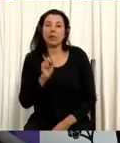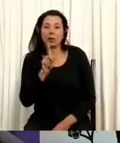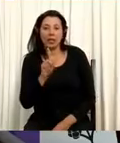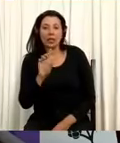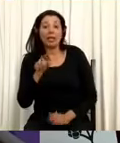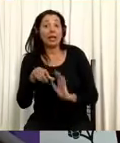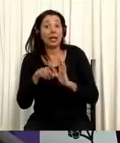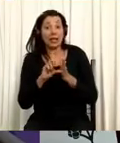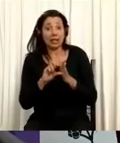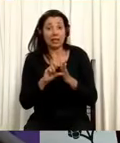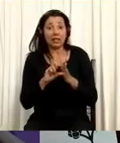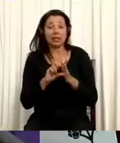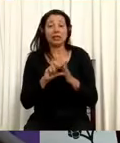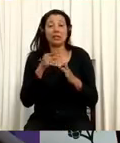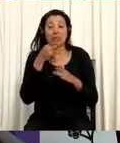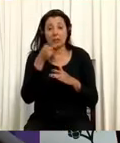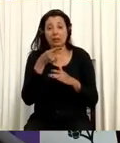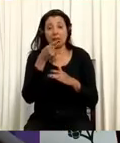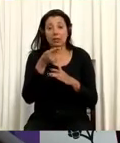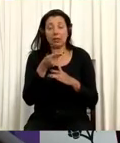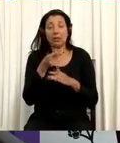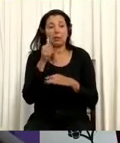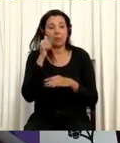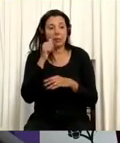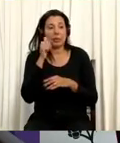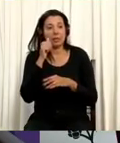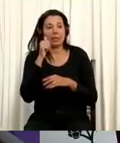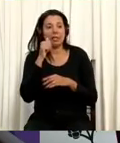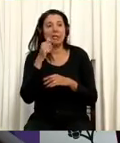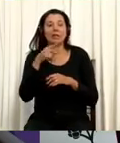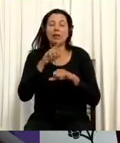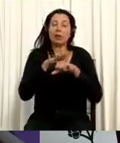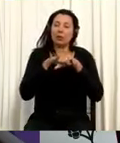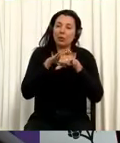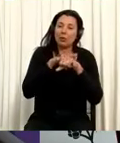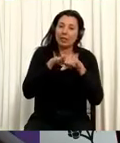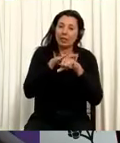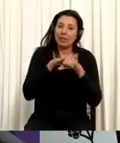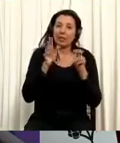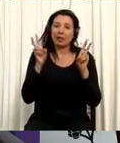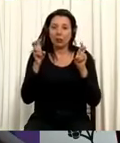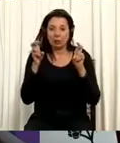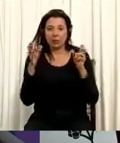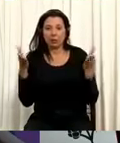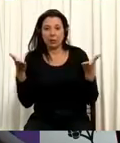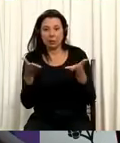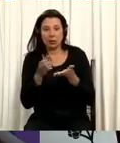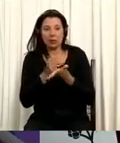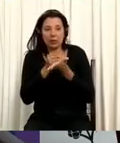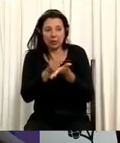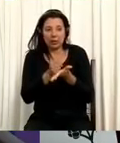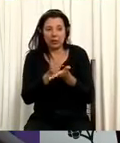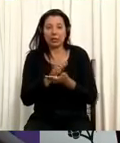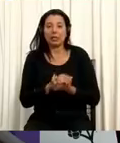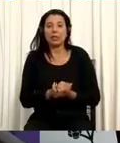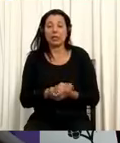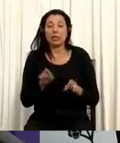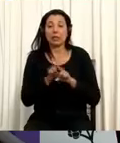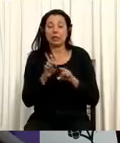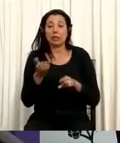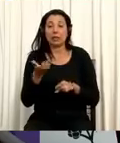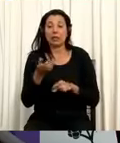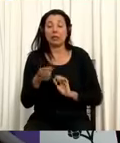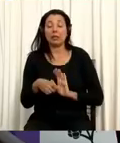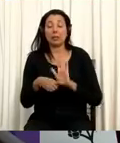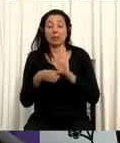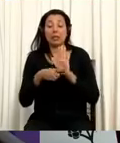de passar a palavra, né, para as meninas que vão conversar aqui com a gente sobre esse tema solidariedade em tempos de pandemia, eu também quero